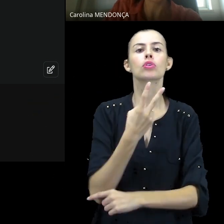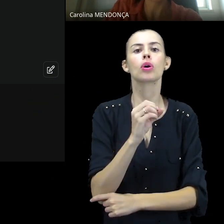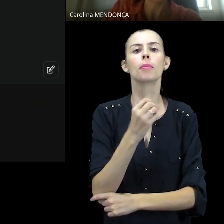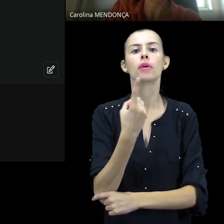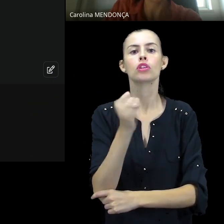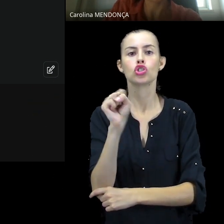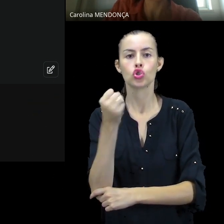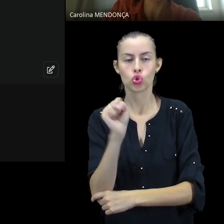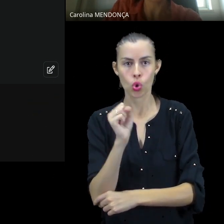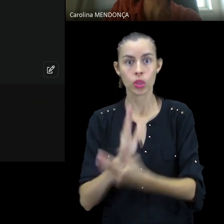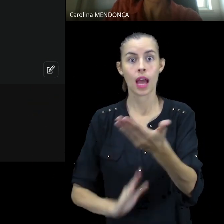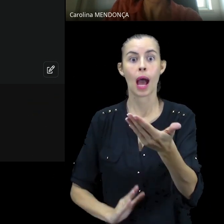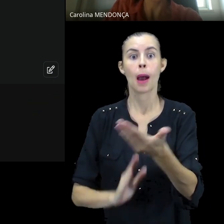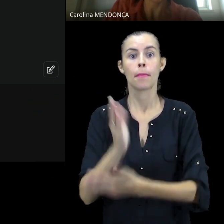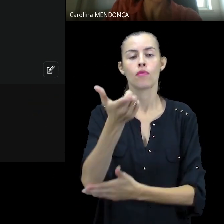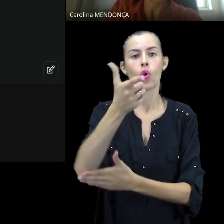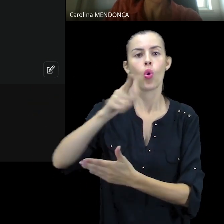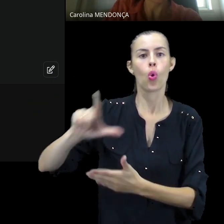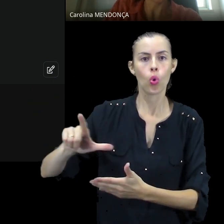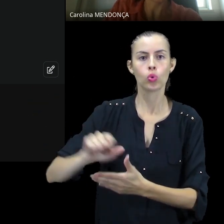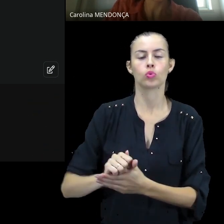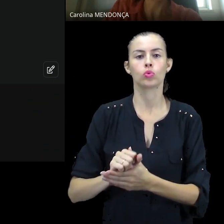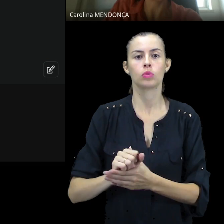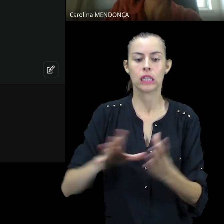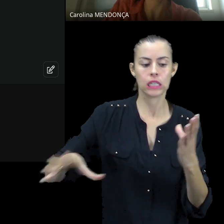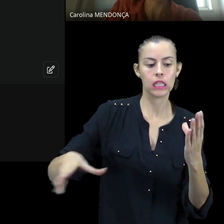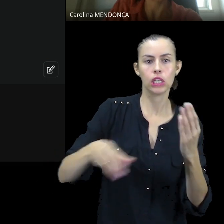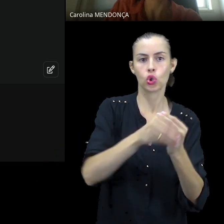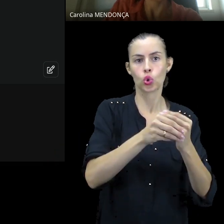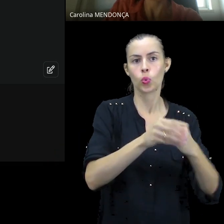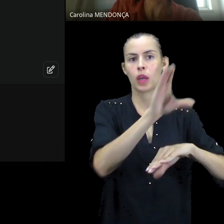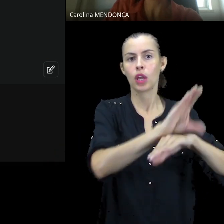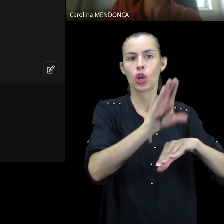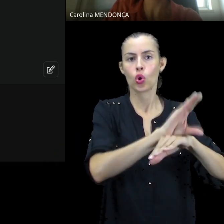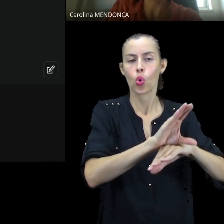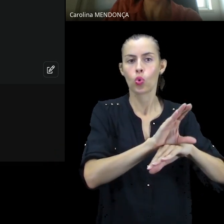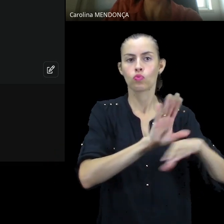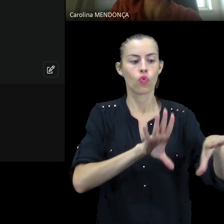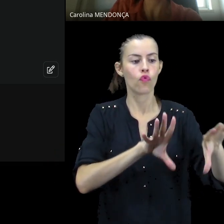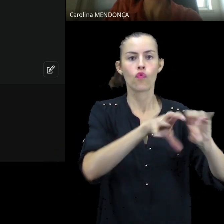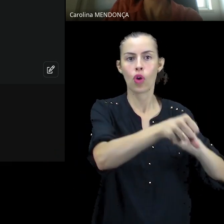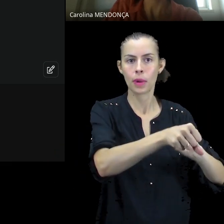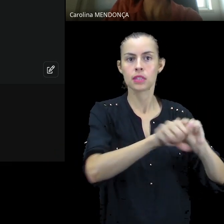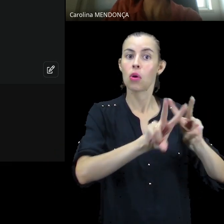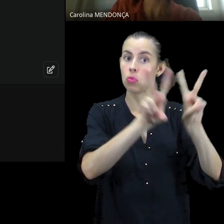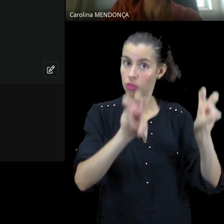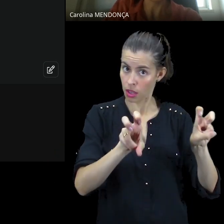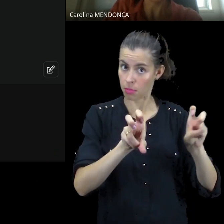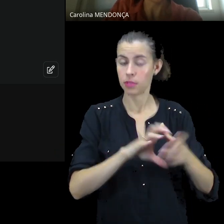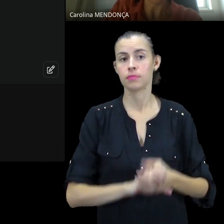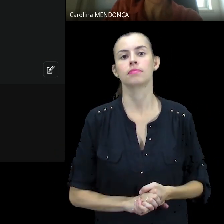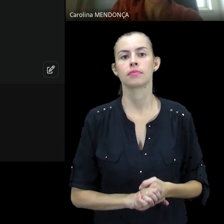Conselho Nacional de Educação aprovou as diretrizes curriculares para a extensão da educação superior. Então, o Núcleo de Currículos já